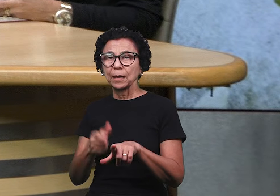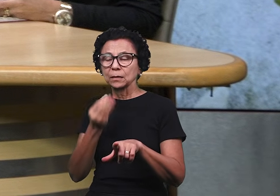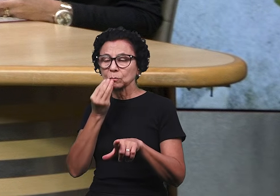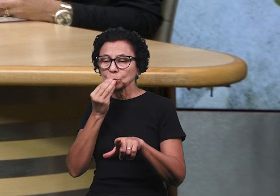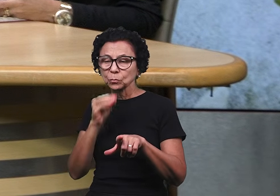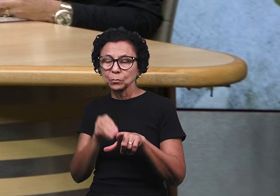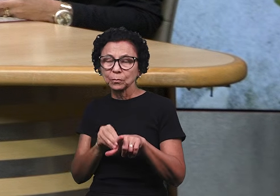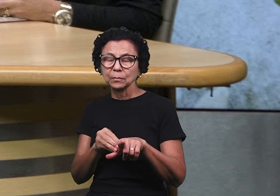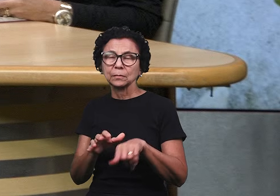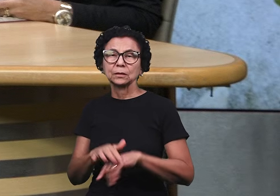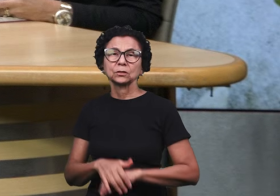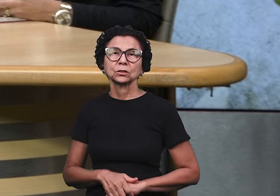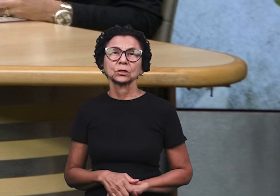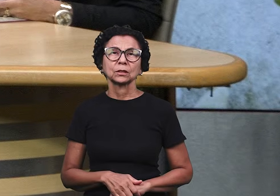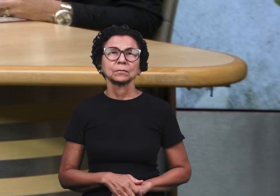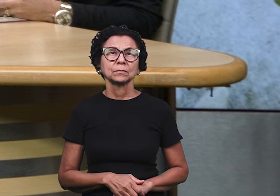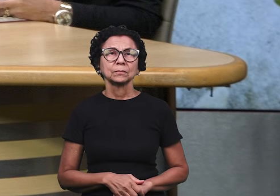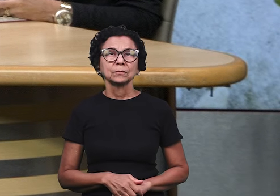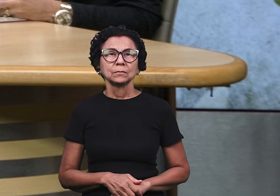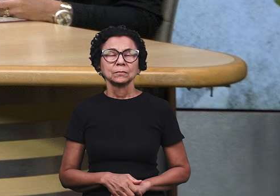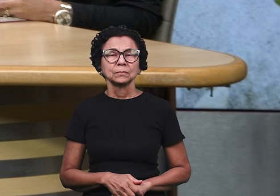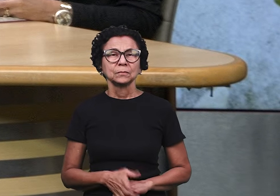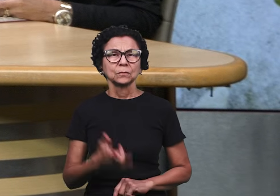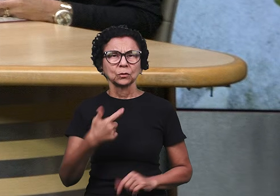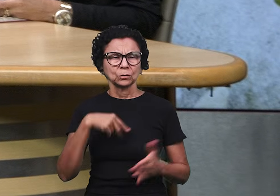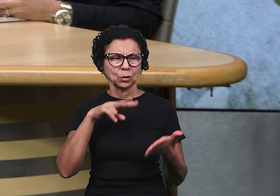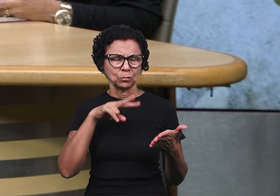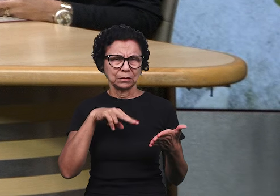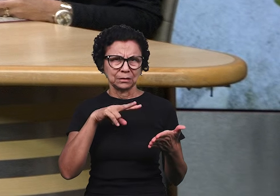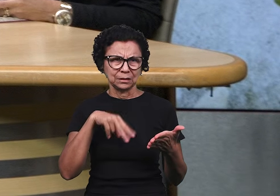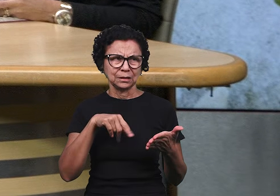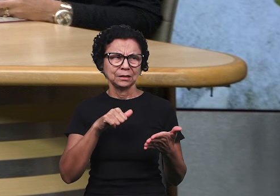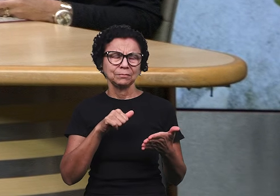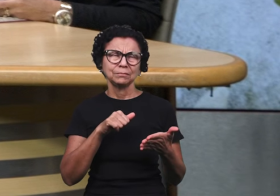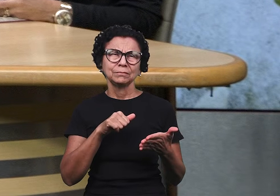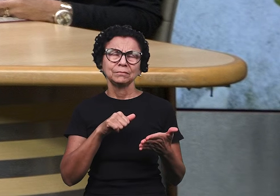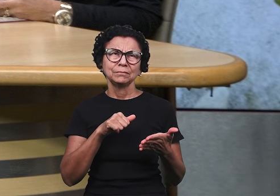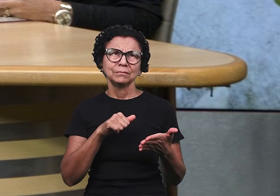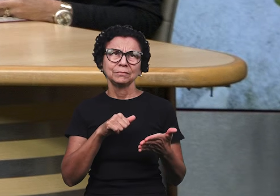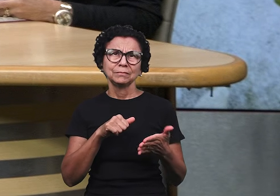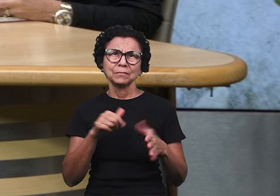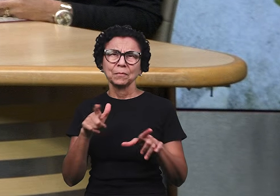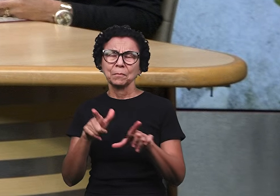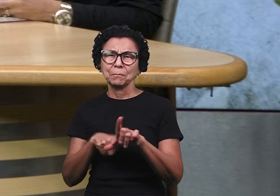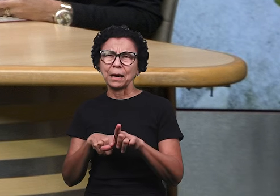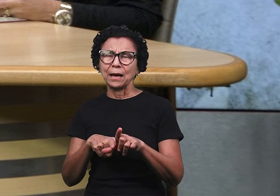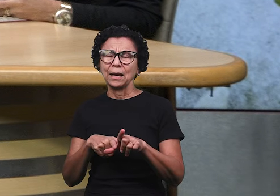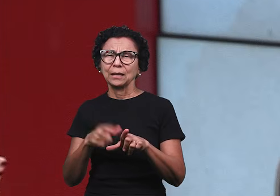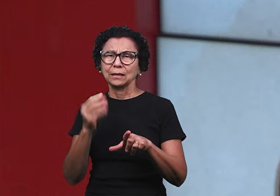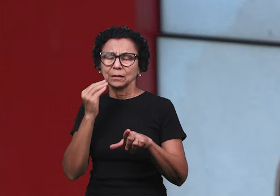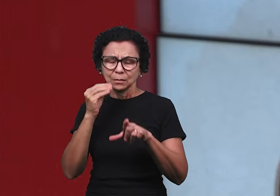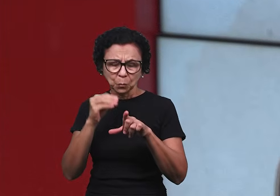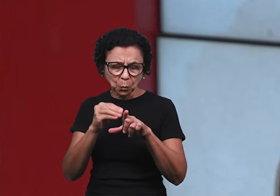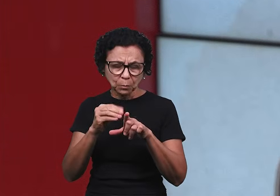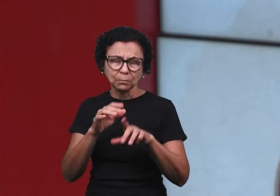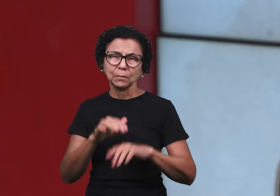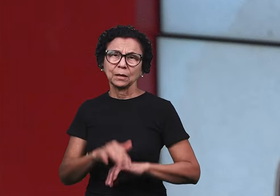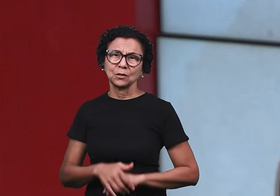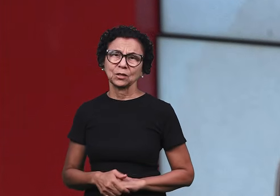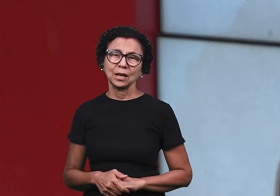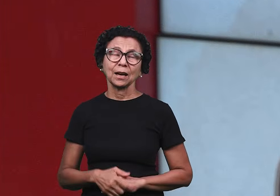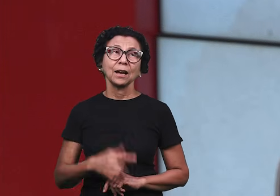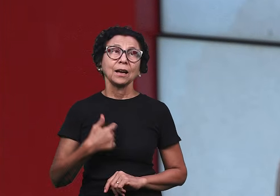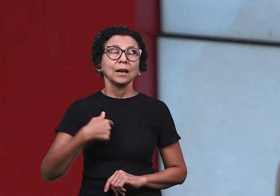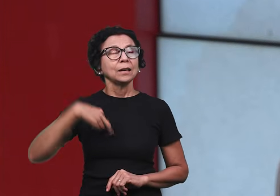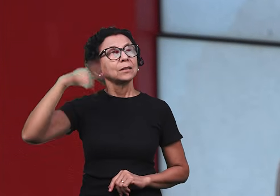aí quando eu li essa colocação, né, beijar os pés, me lembrou daquela mulher pecadora, quando entra